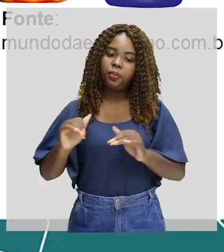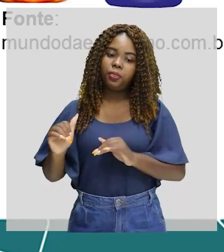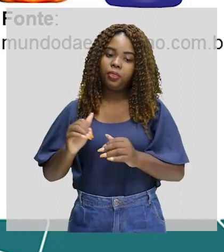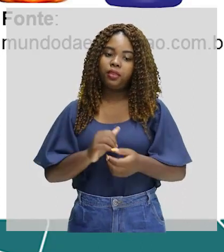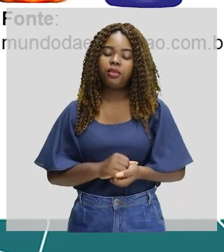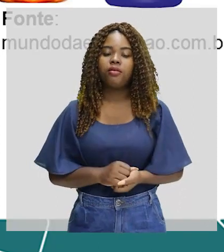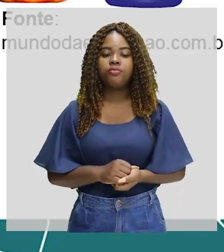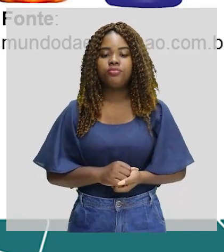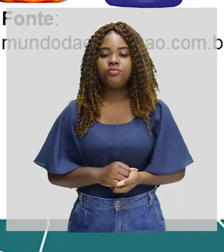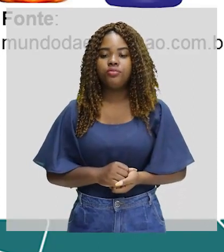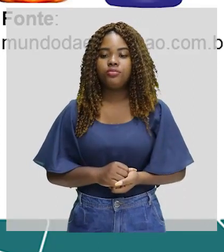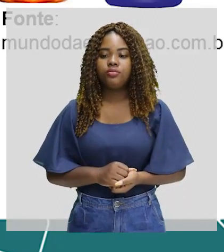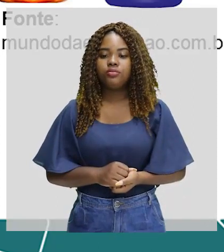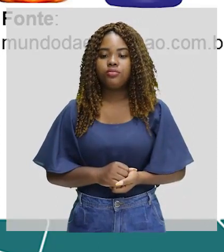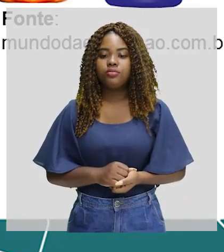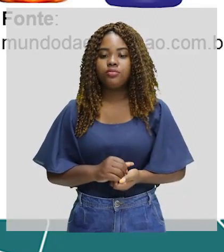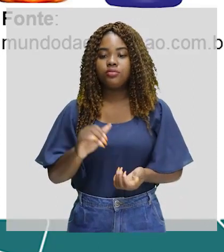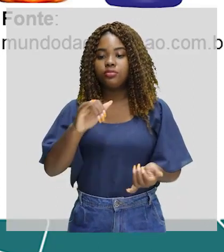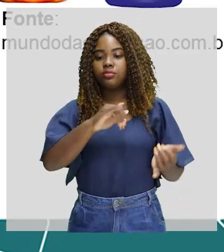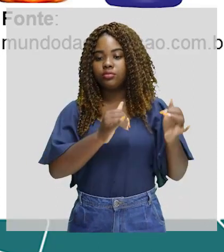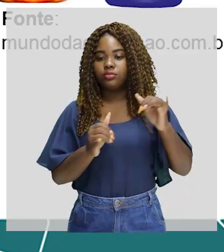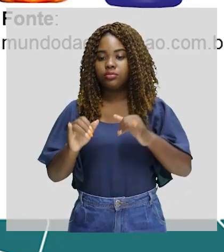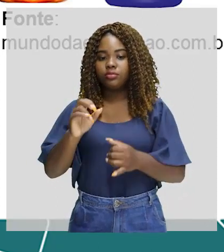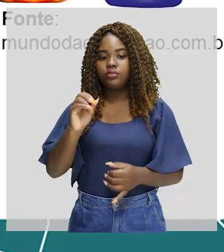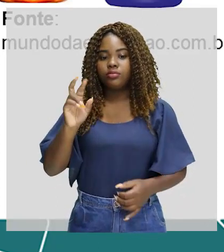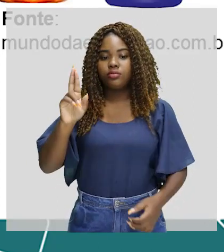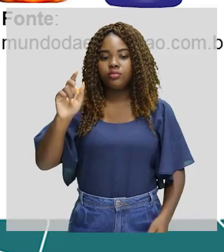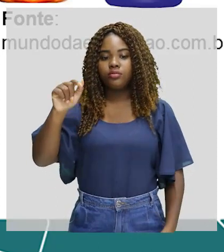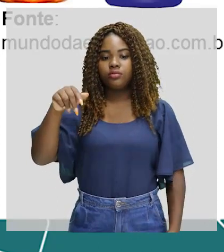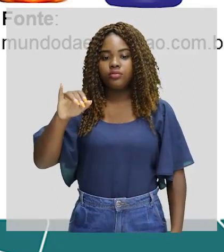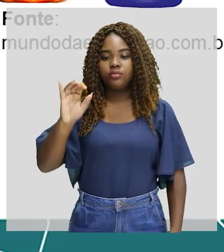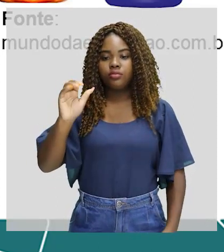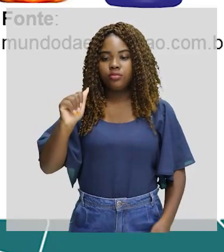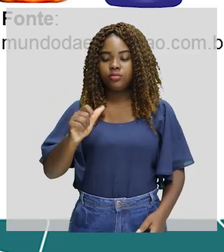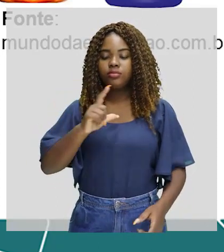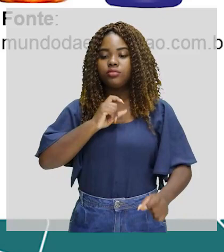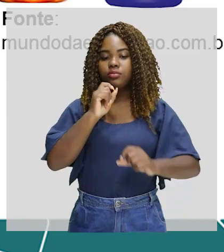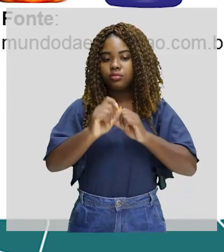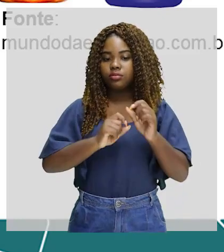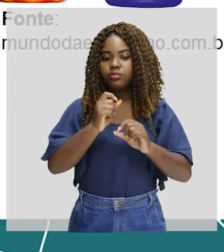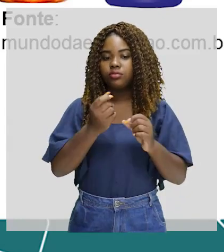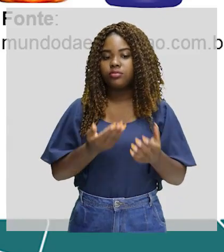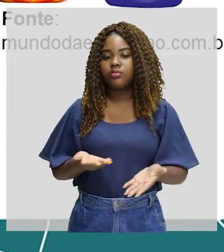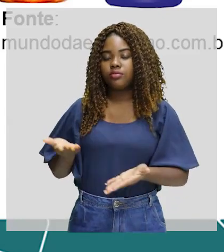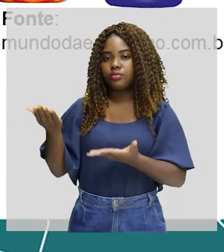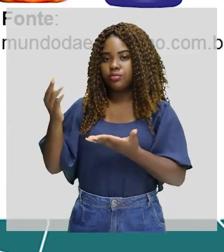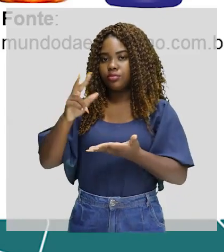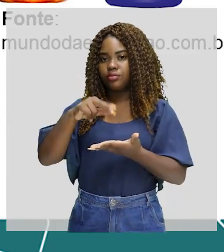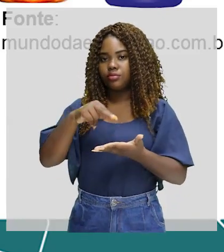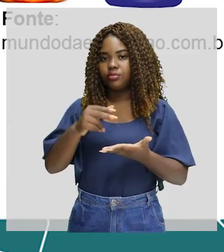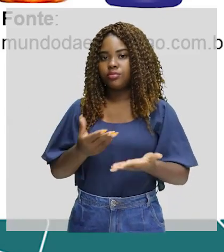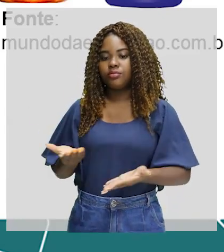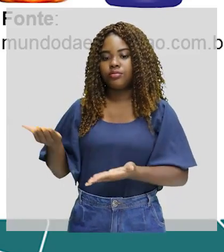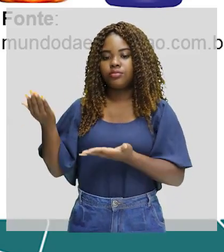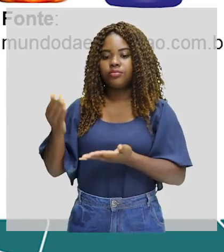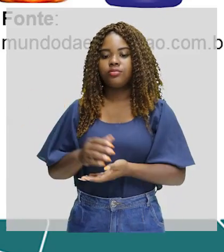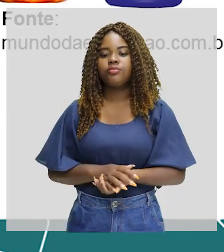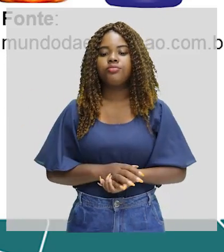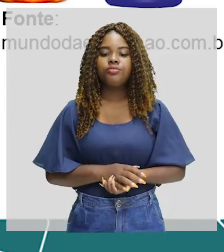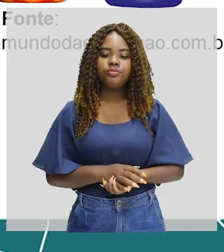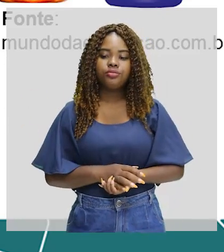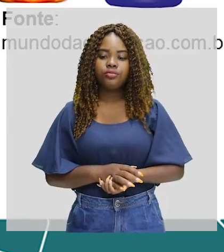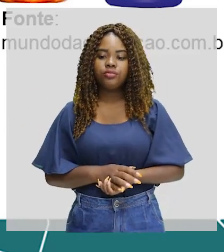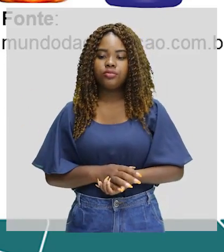química inorgânica, as reações ácido-base são relativamente simples e suficientemente explicadas